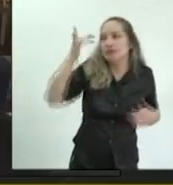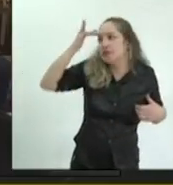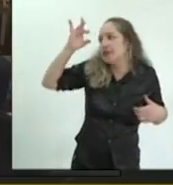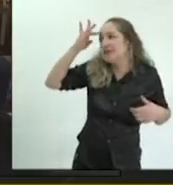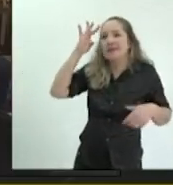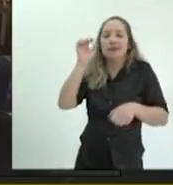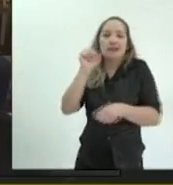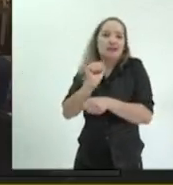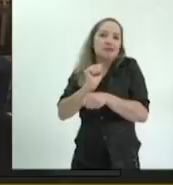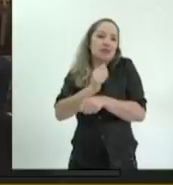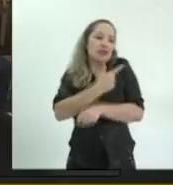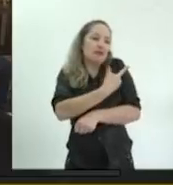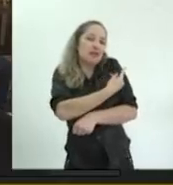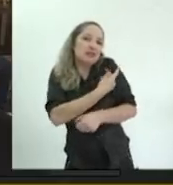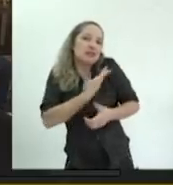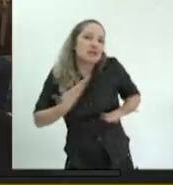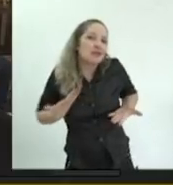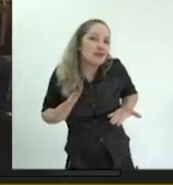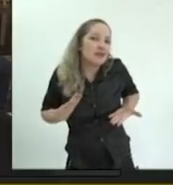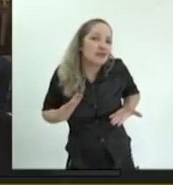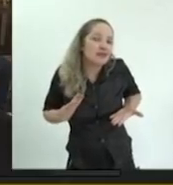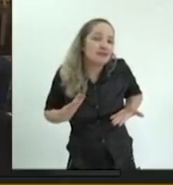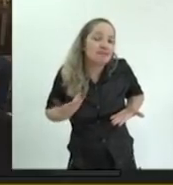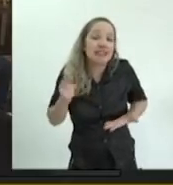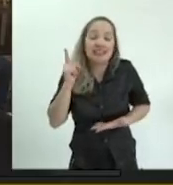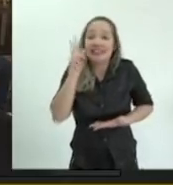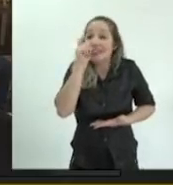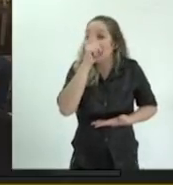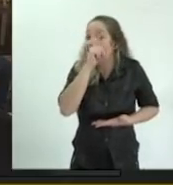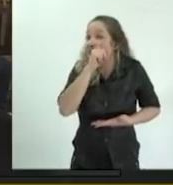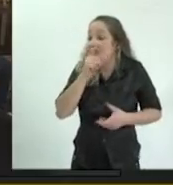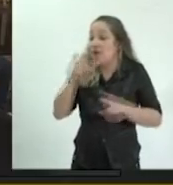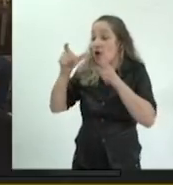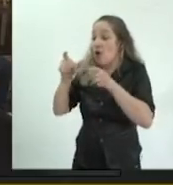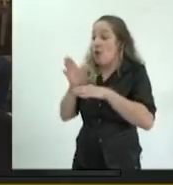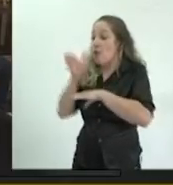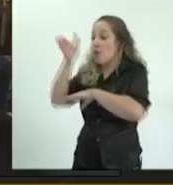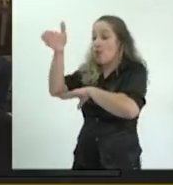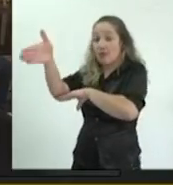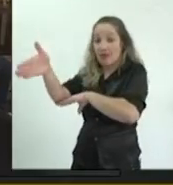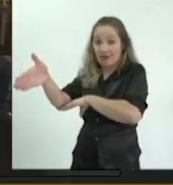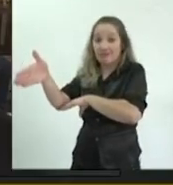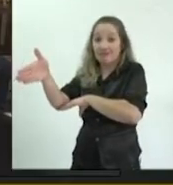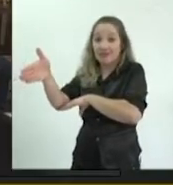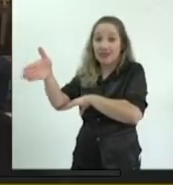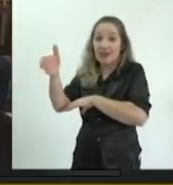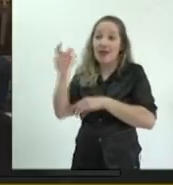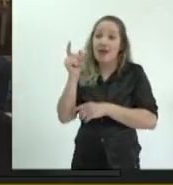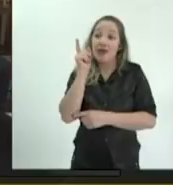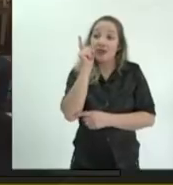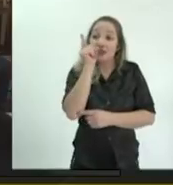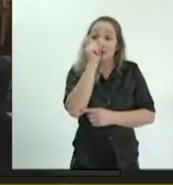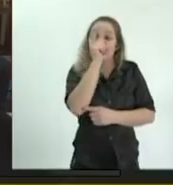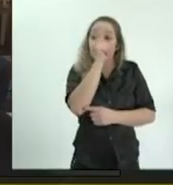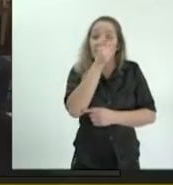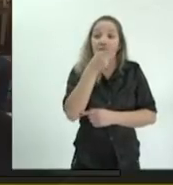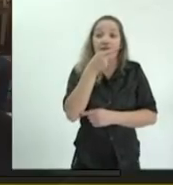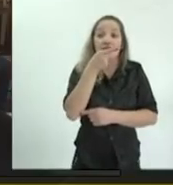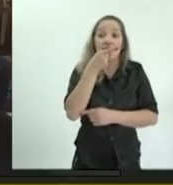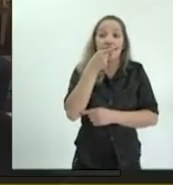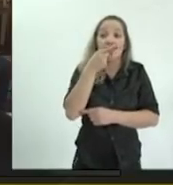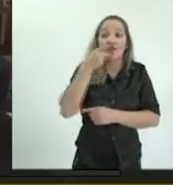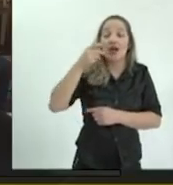que está falando que vão esperar a vacina. Então, é difícil falar sobre destino, o turismo pós-coronavírus. A gente tem que falar